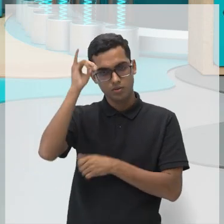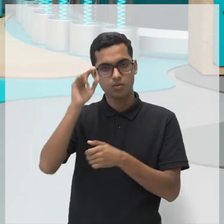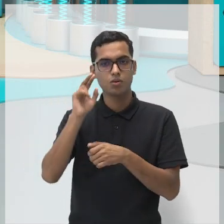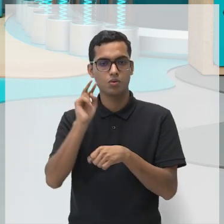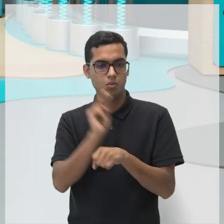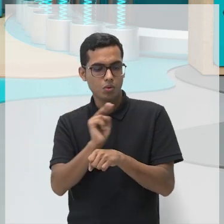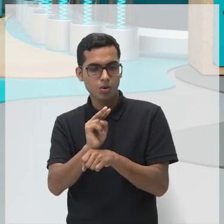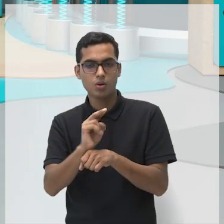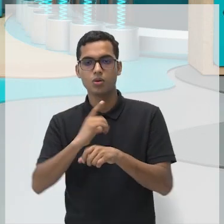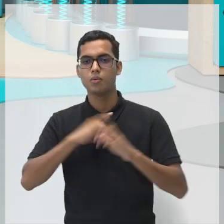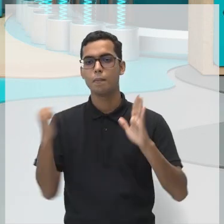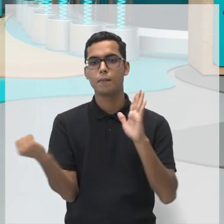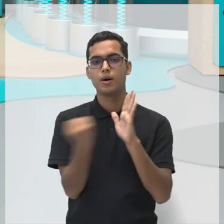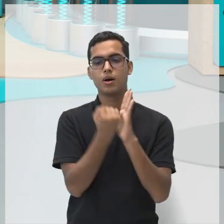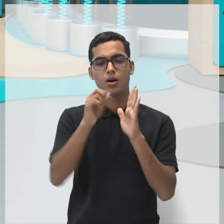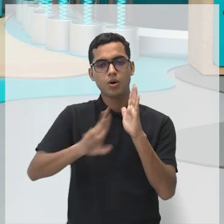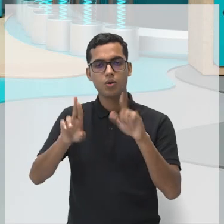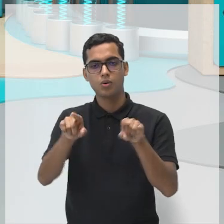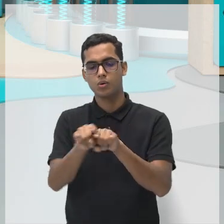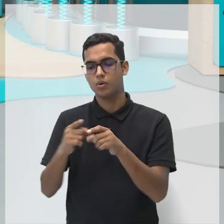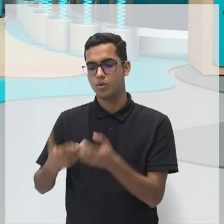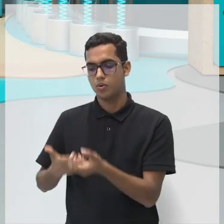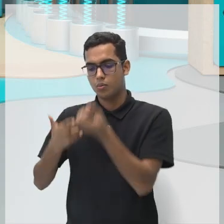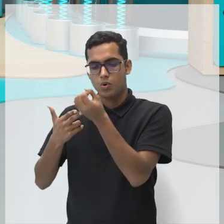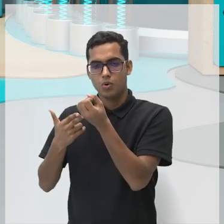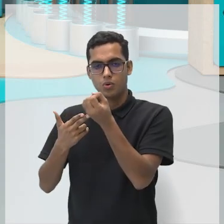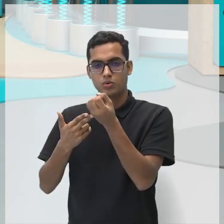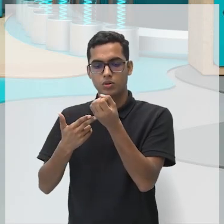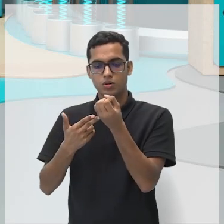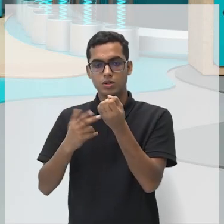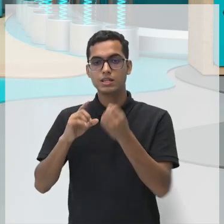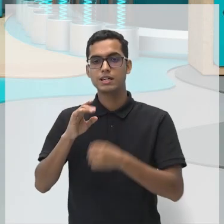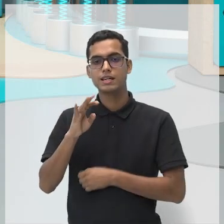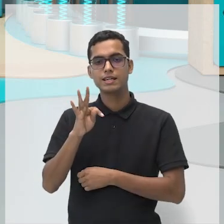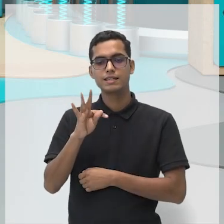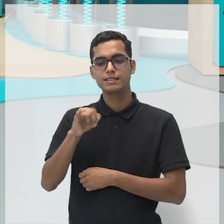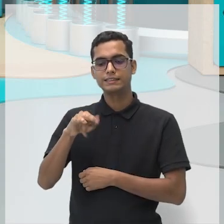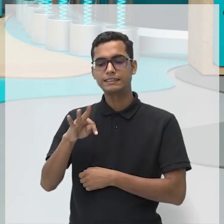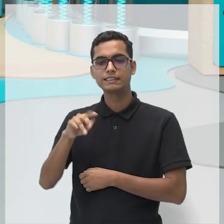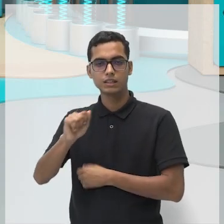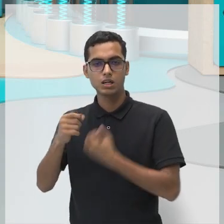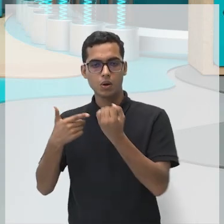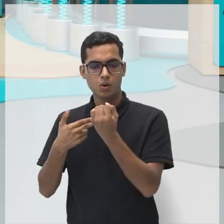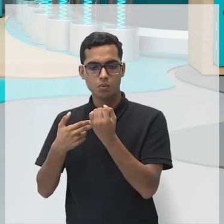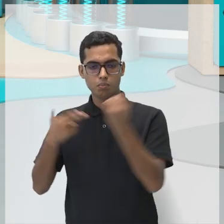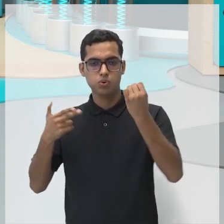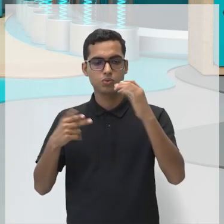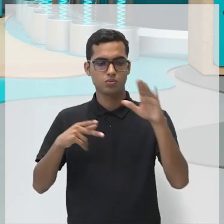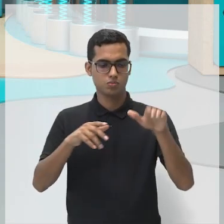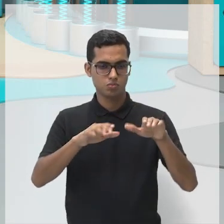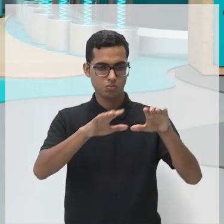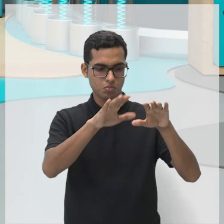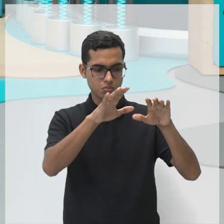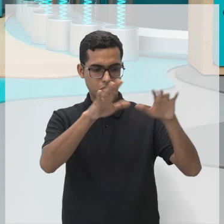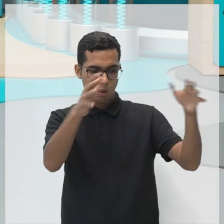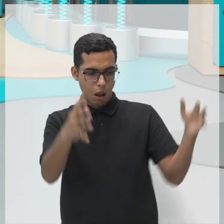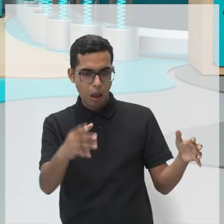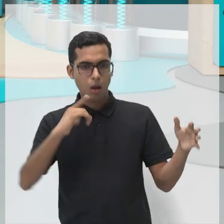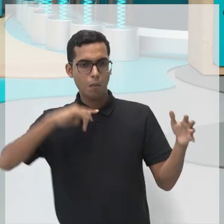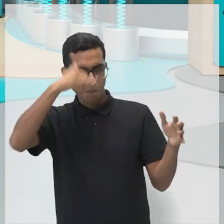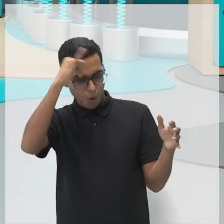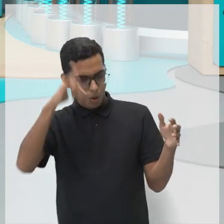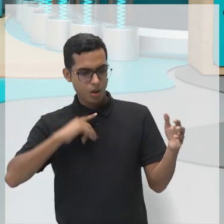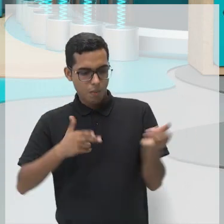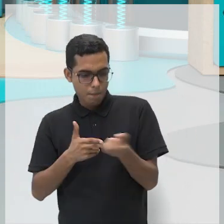usando pistolas com bolas de tinta. Daí o paintball, para ele se tornar o desporto, né,